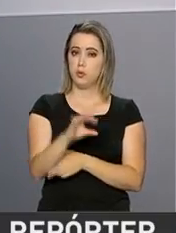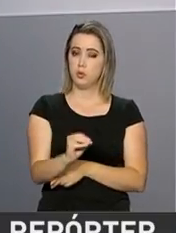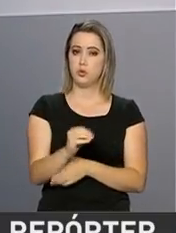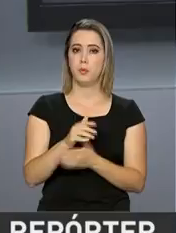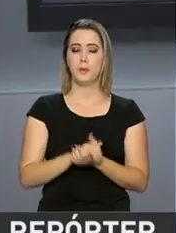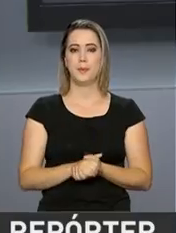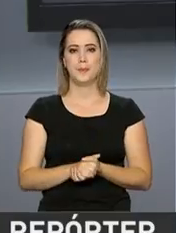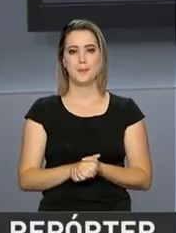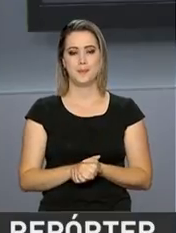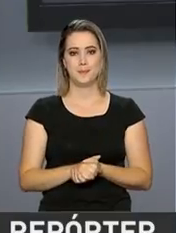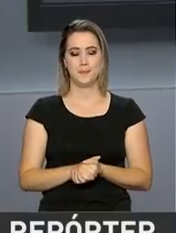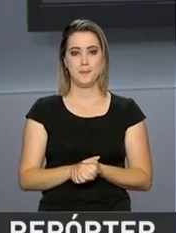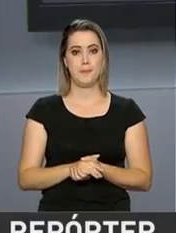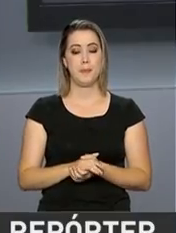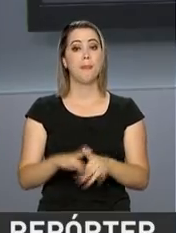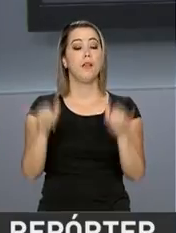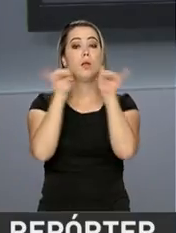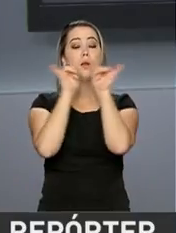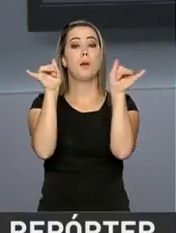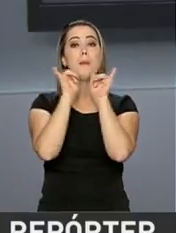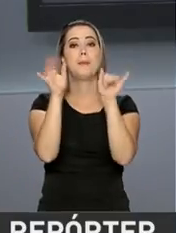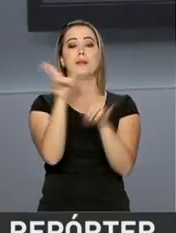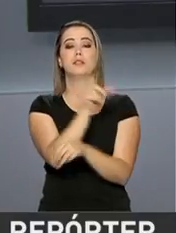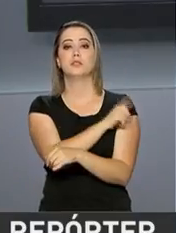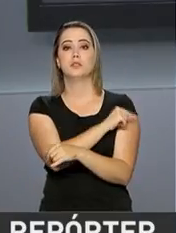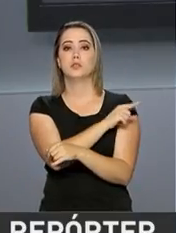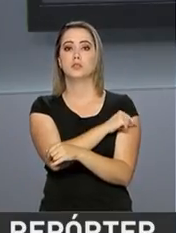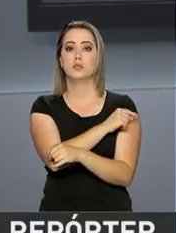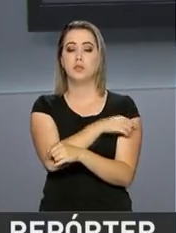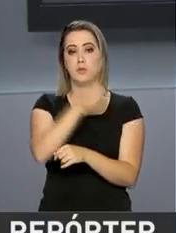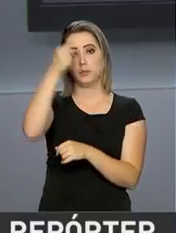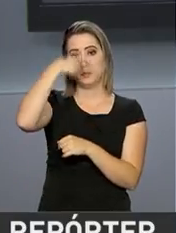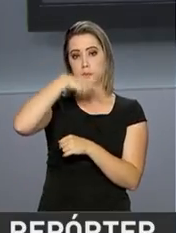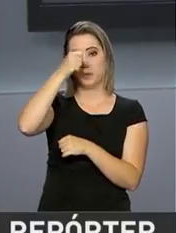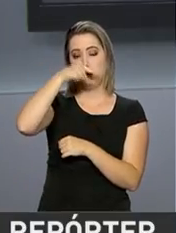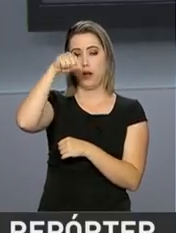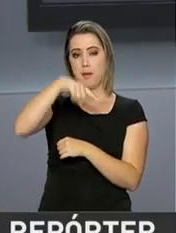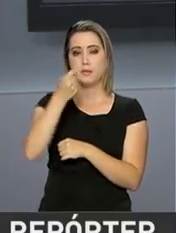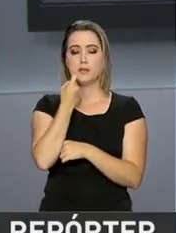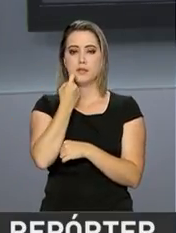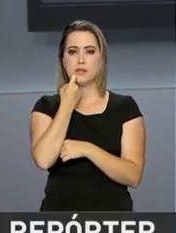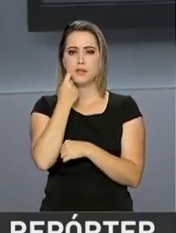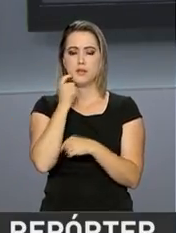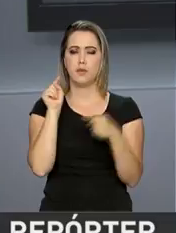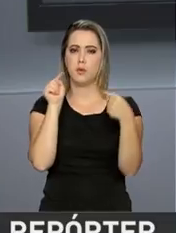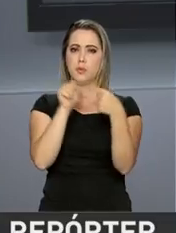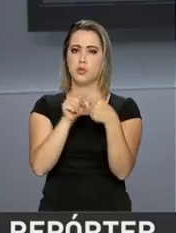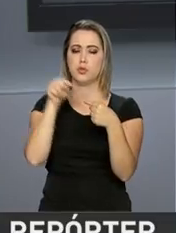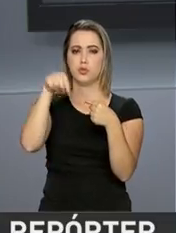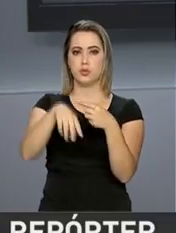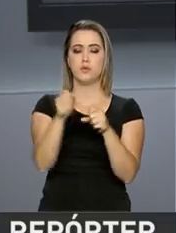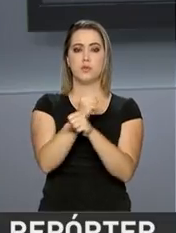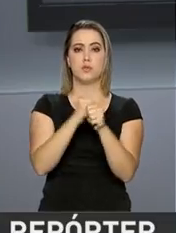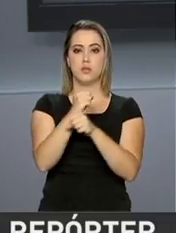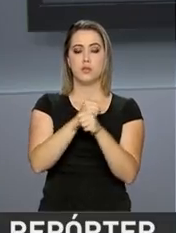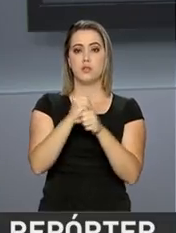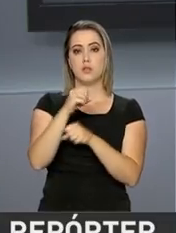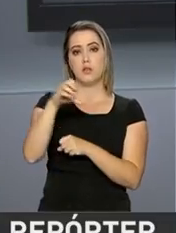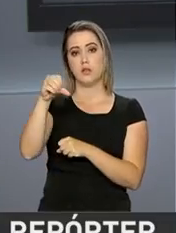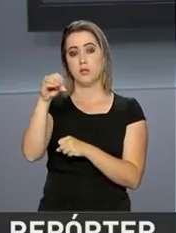maio a campanha de vacinação contra a gripe termina nesta sexta feira a meta do governo neste ano é vacinar